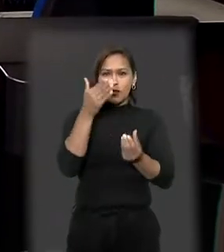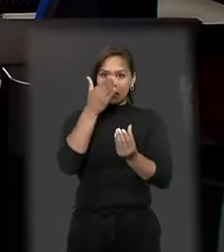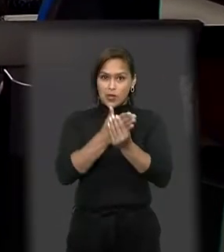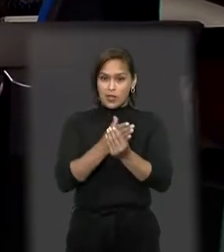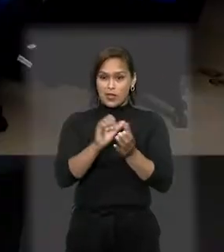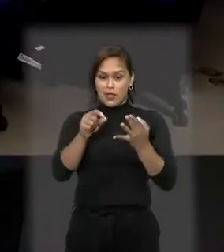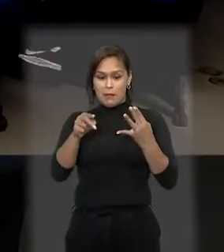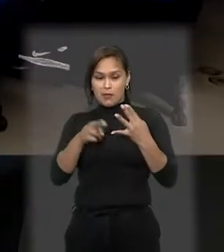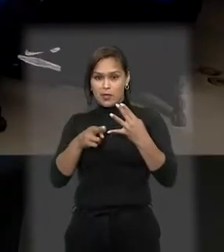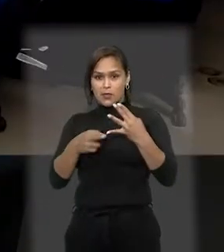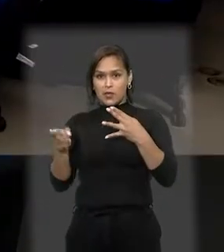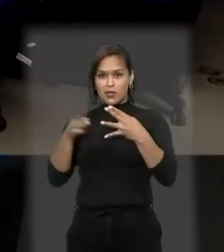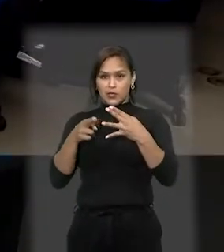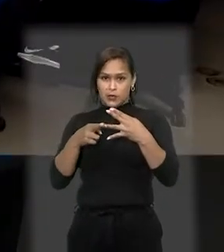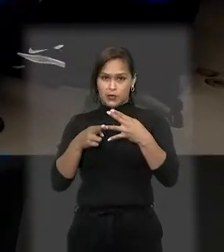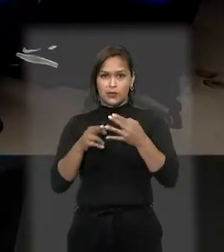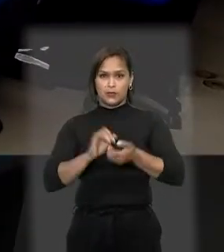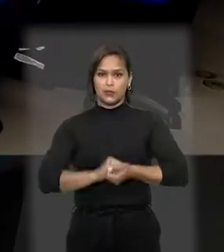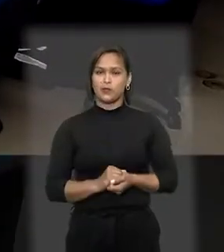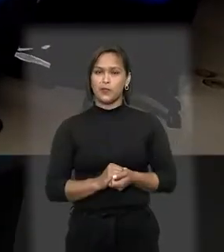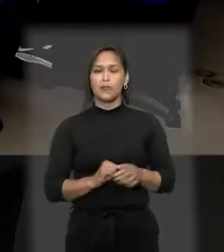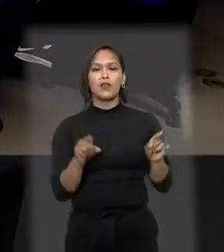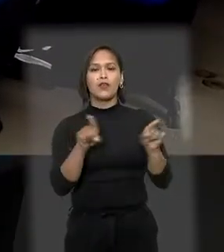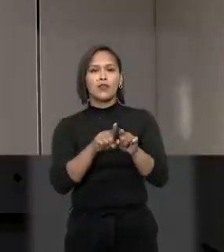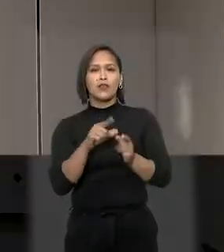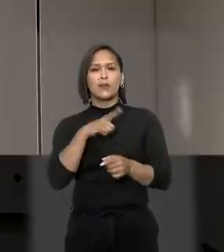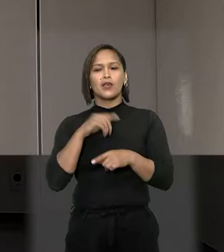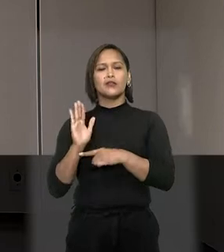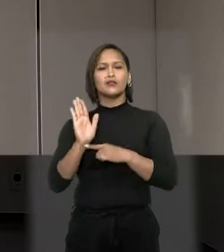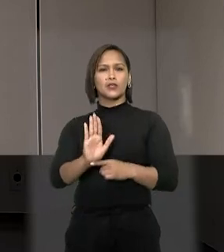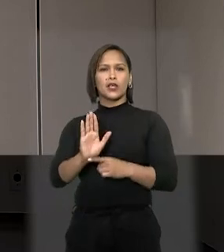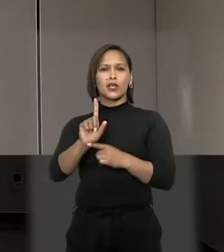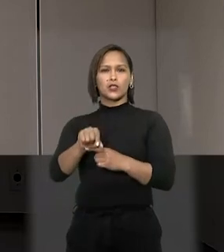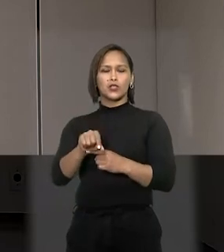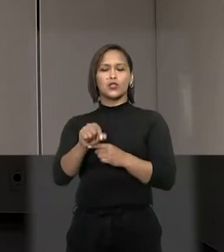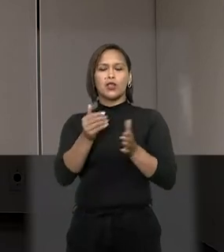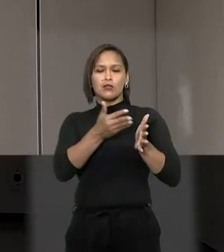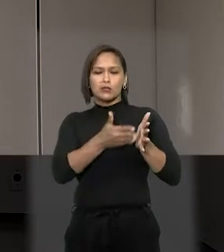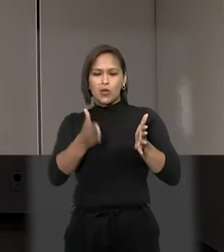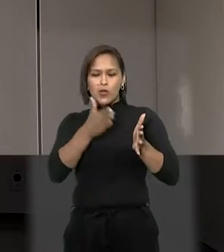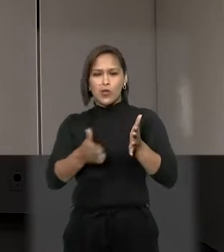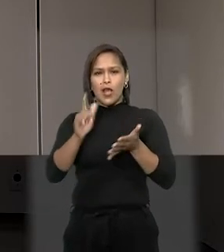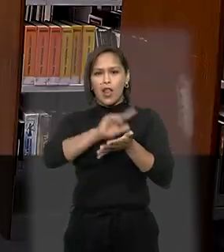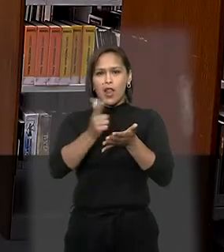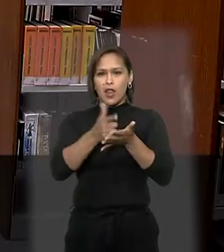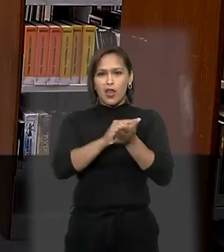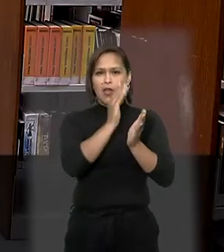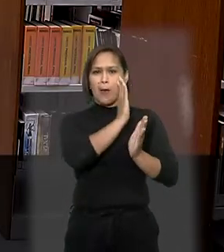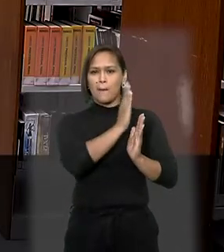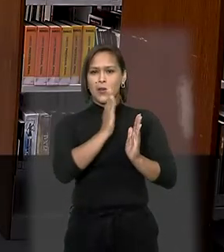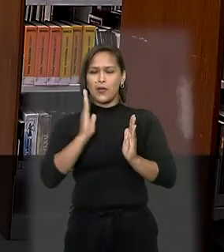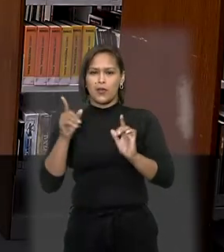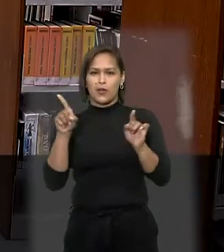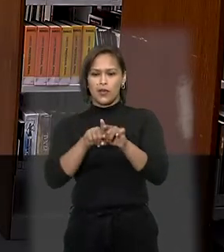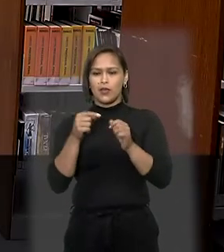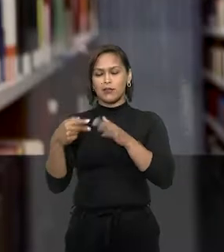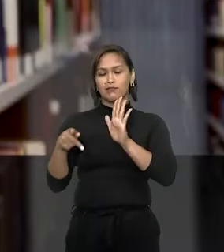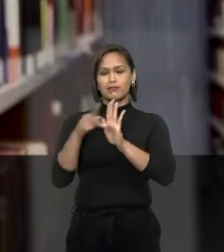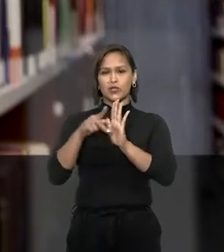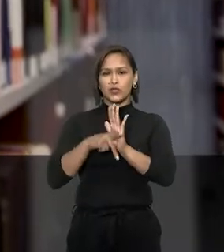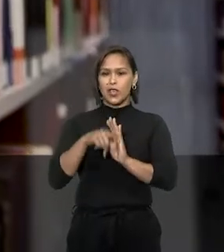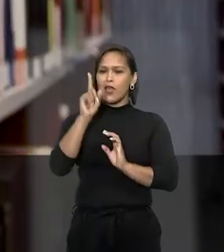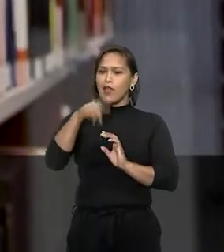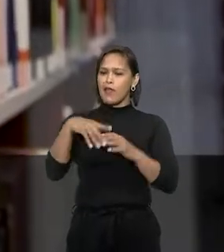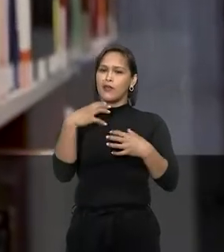dos processos na primeira e segunda instância. Também tem ajuda aos periódicos, livros da biblioteca.